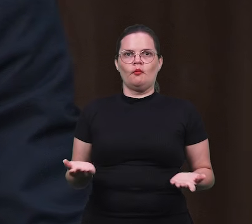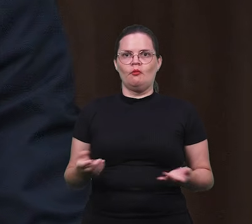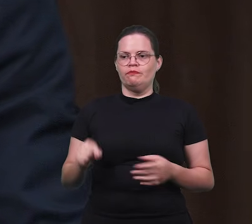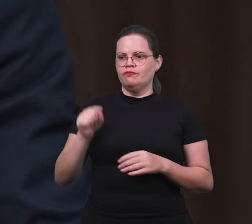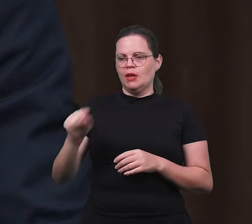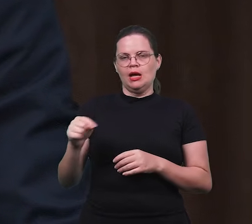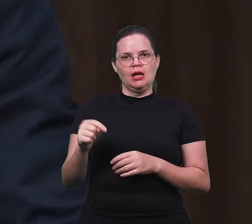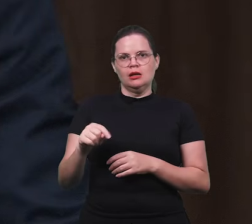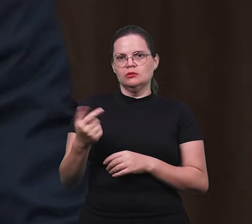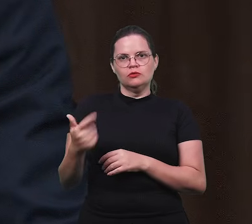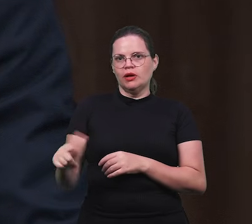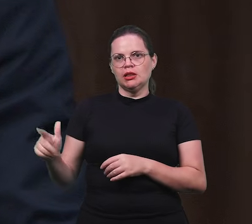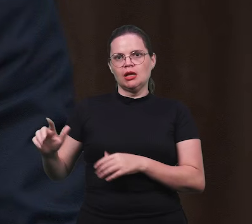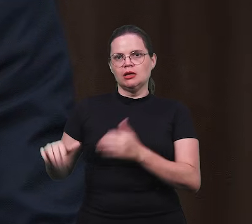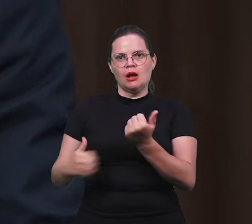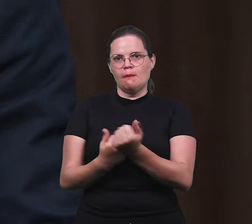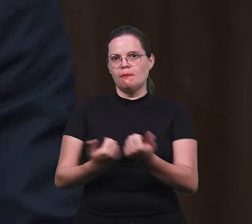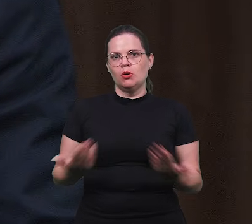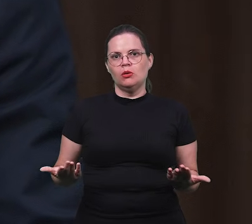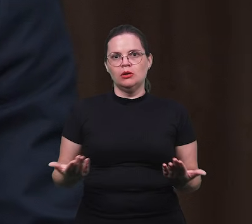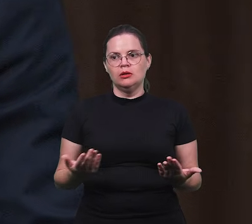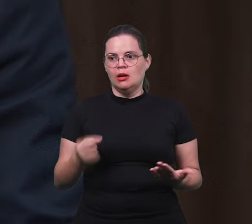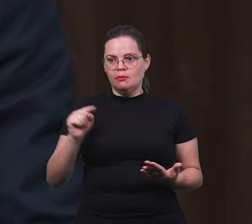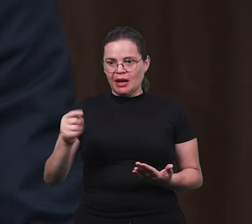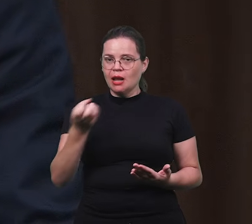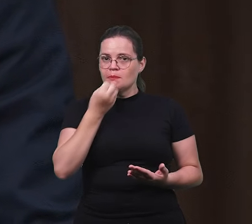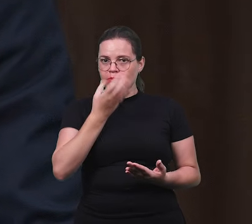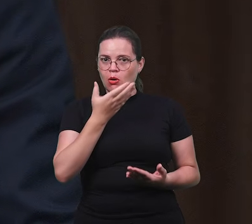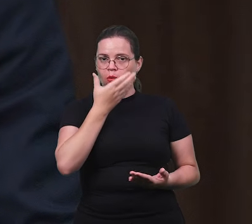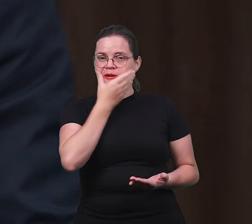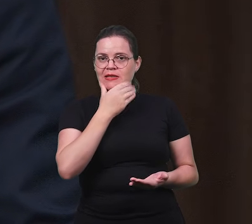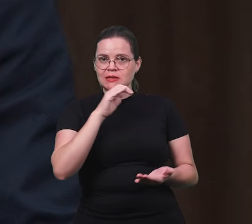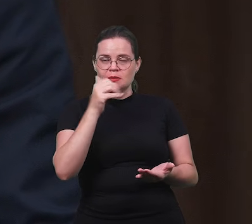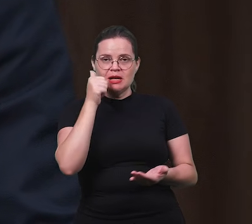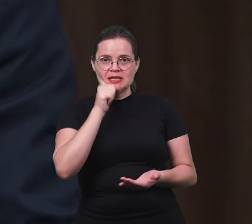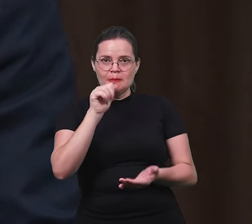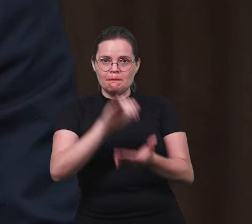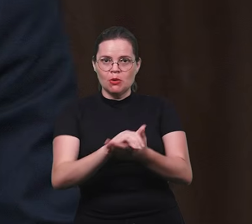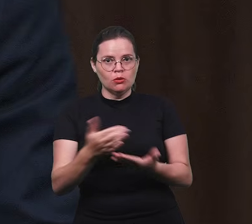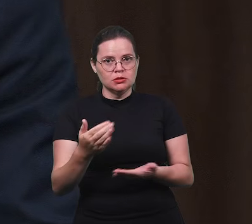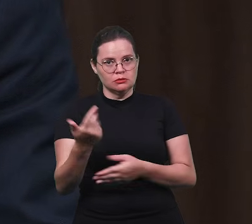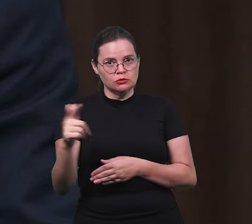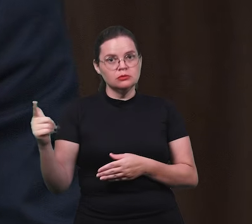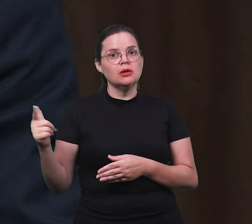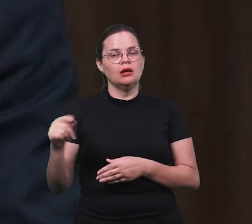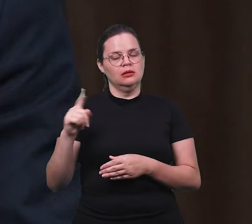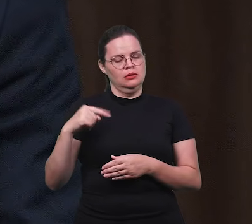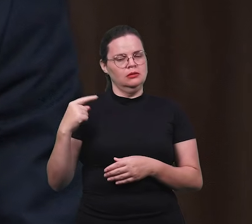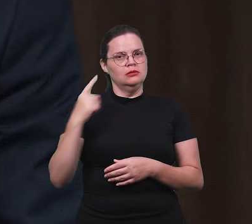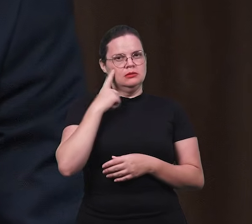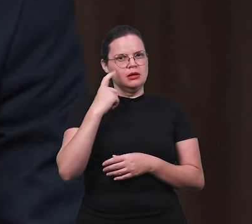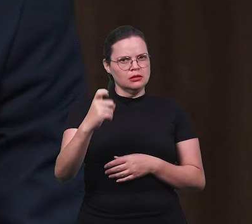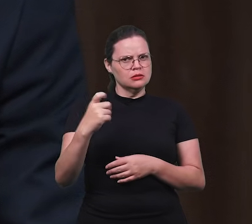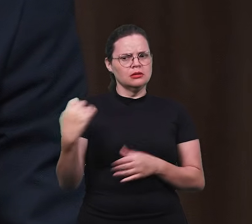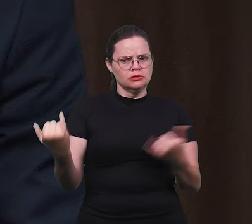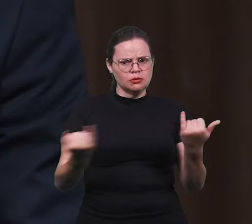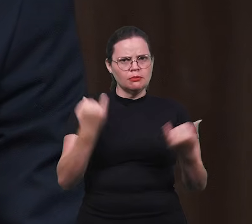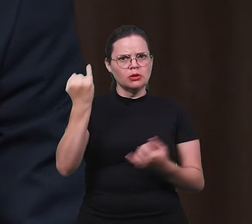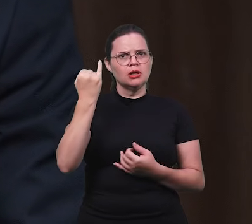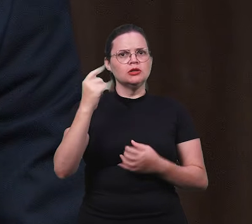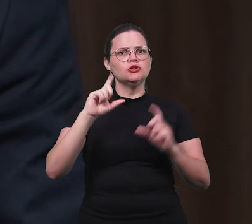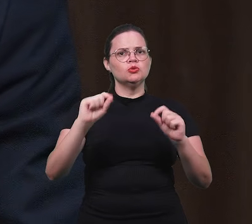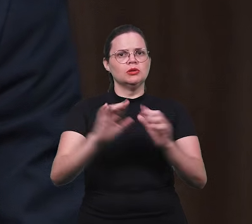profissional, para poder ser uma boa mãe e até para ser uma boa esposa. Sim. Esse ponto me parece muito importante que a palavra